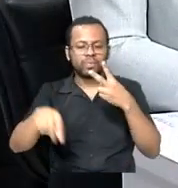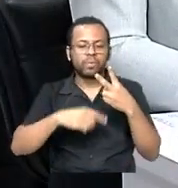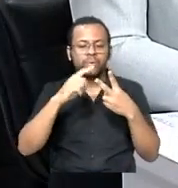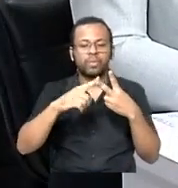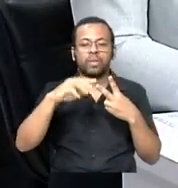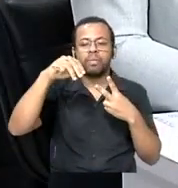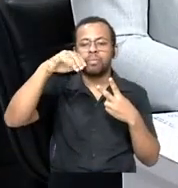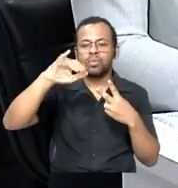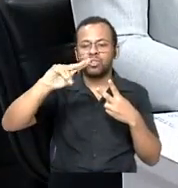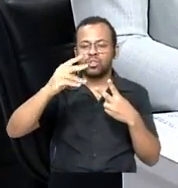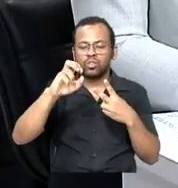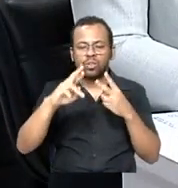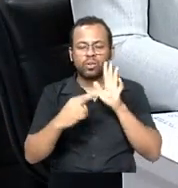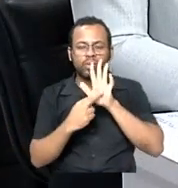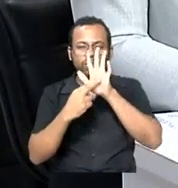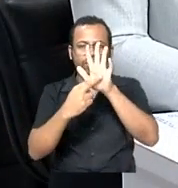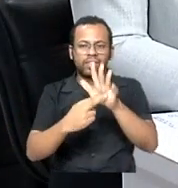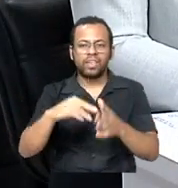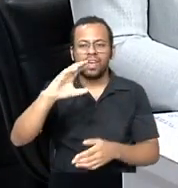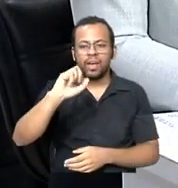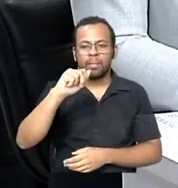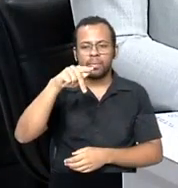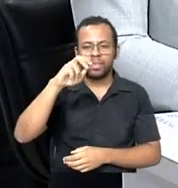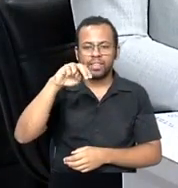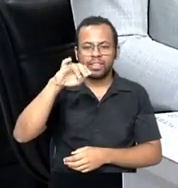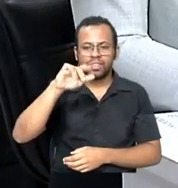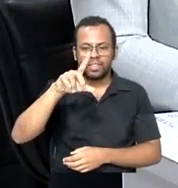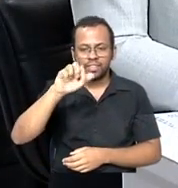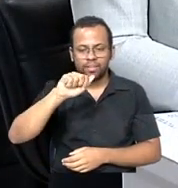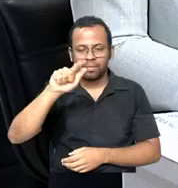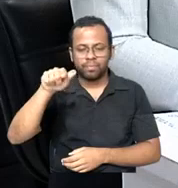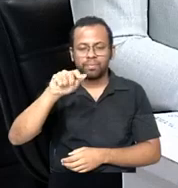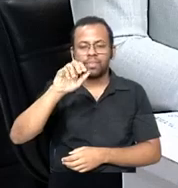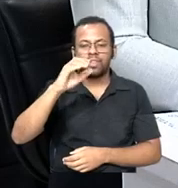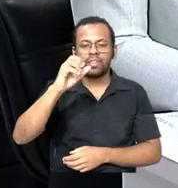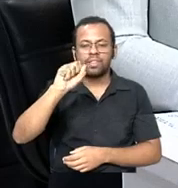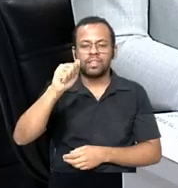para o Michel Andrade representante da capemisa capitalização